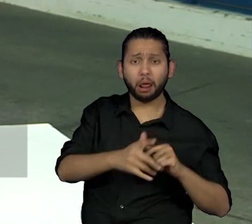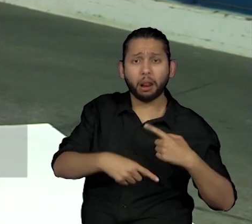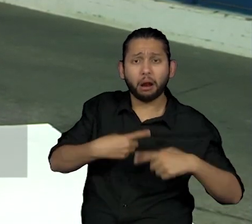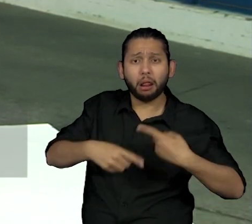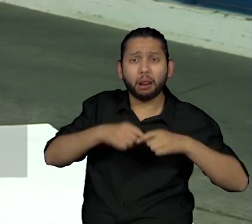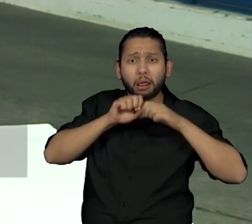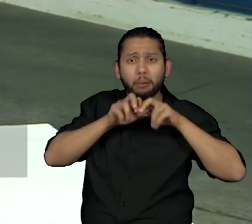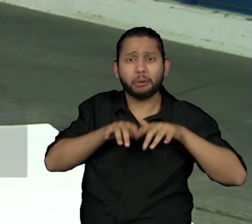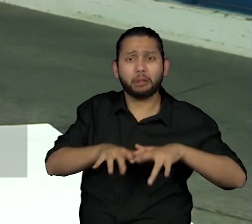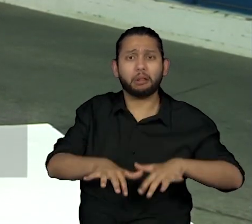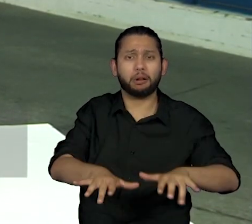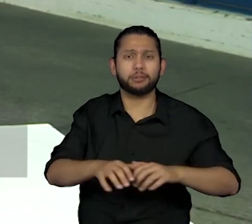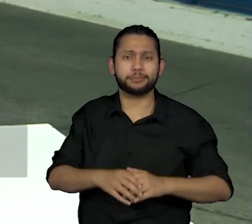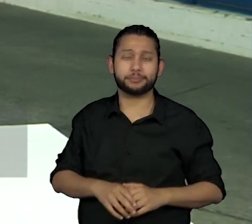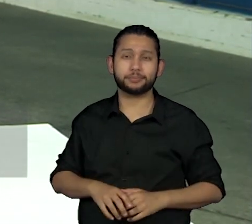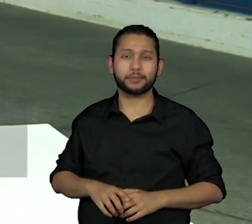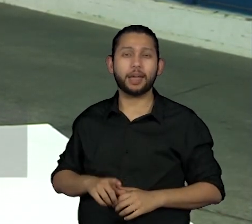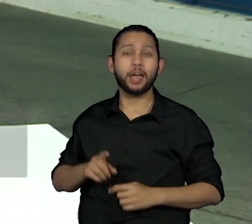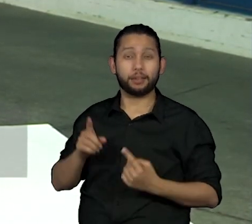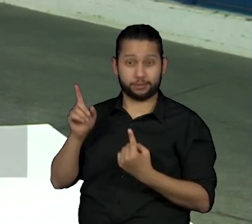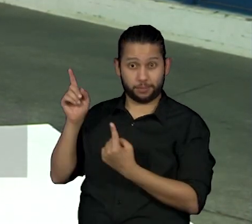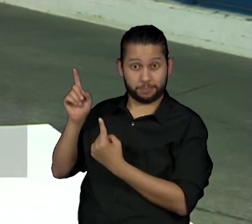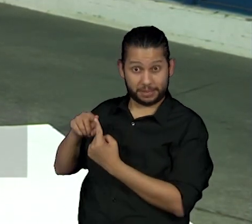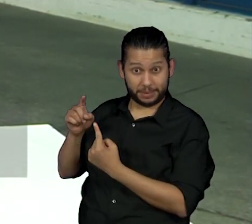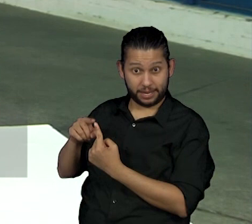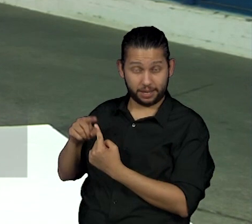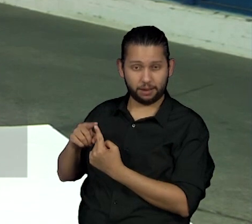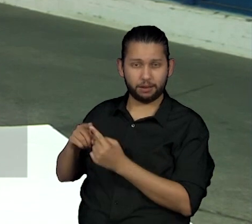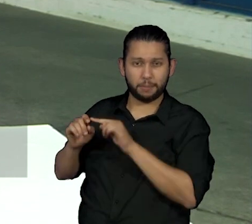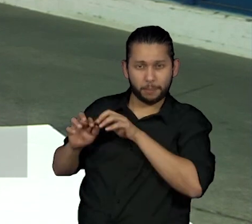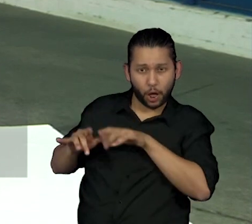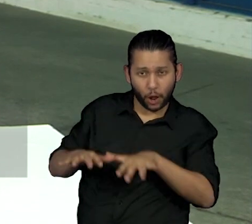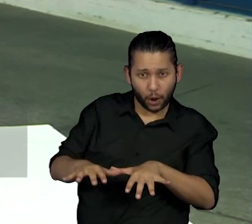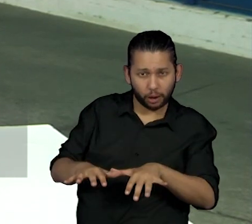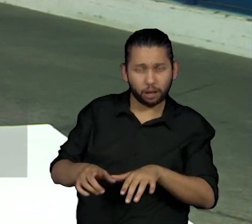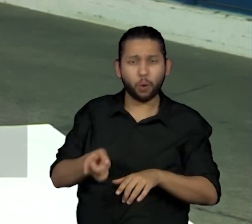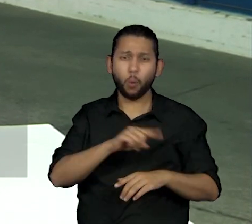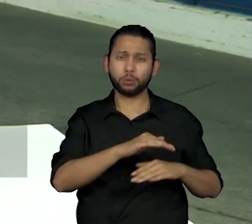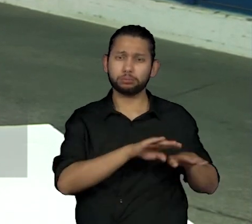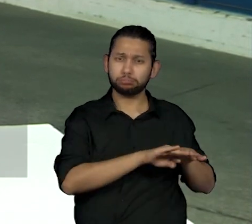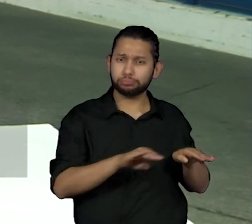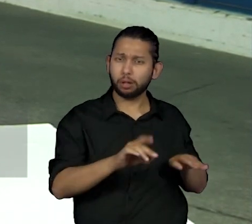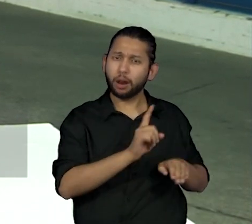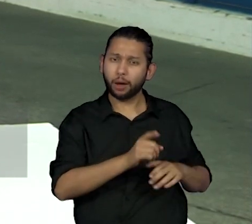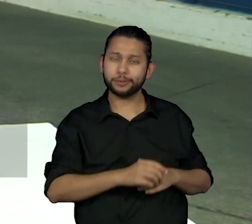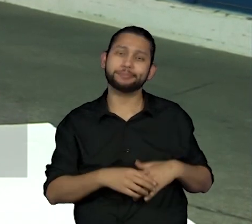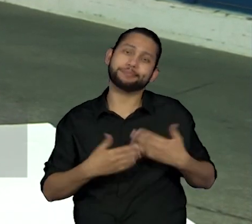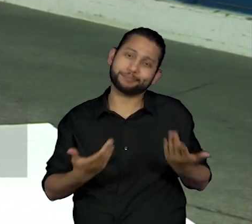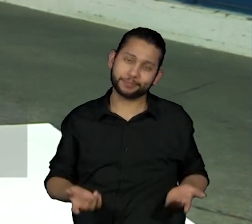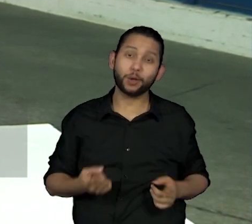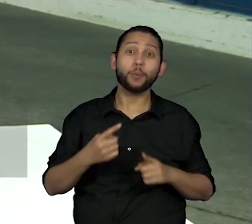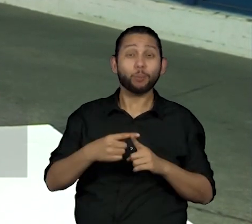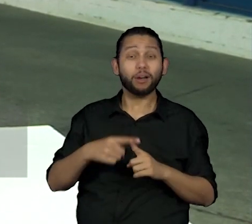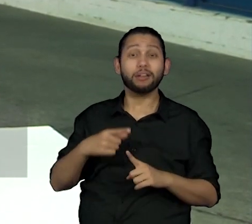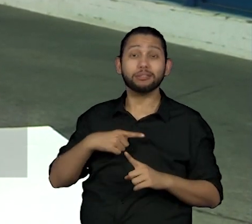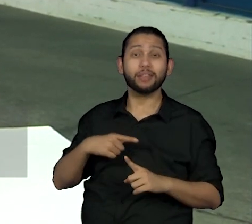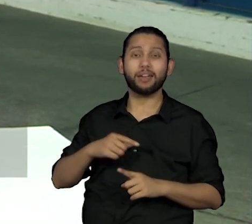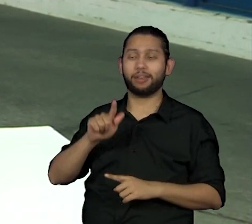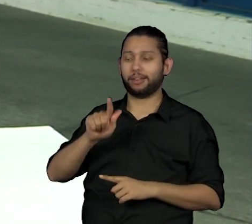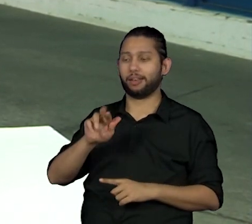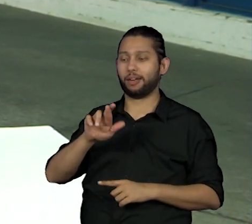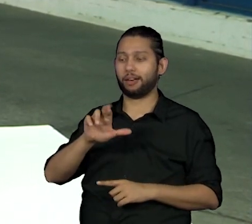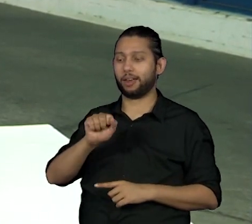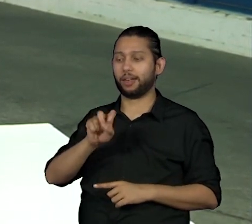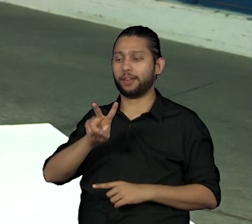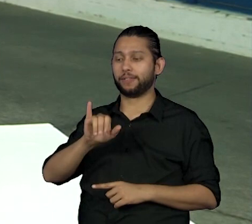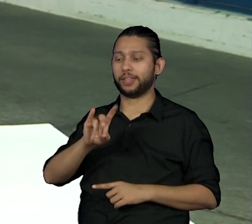que aqui os palitinhos caíram e aqui não? Primeiro fator, a área é mais declivosa, então a força da gravidade vai